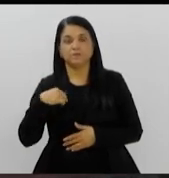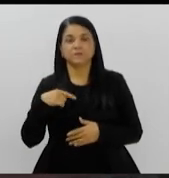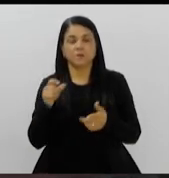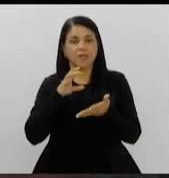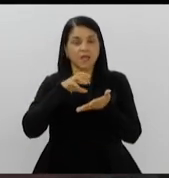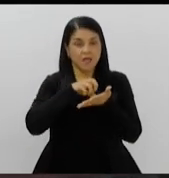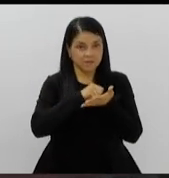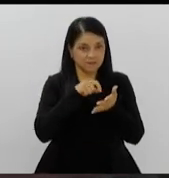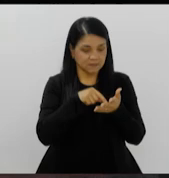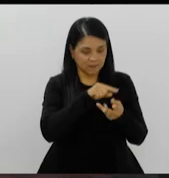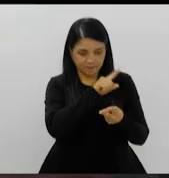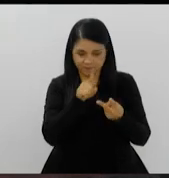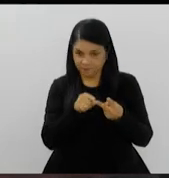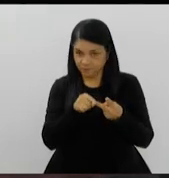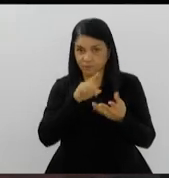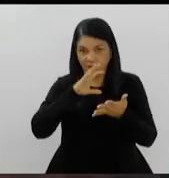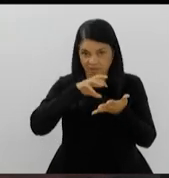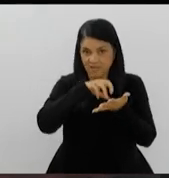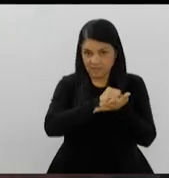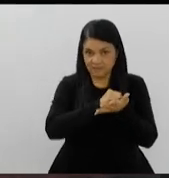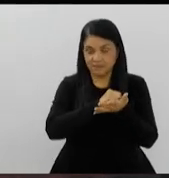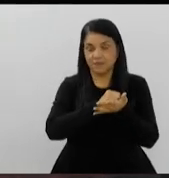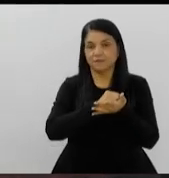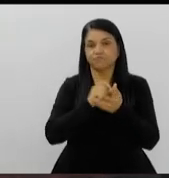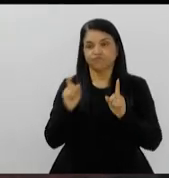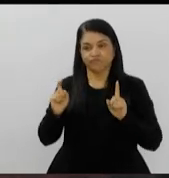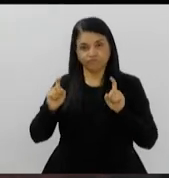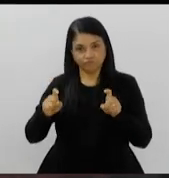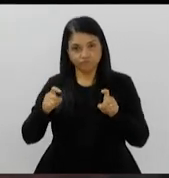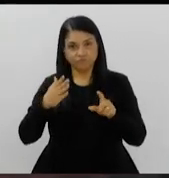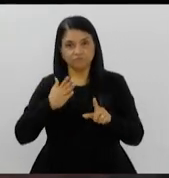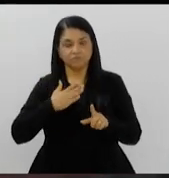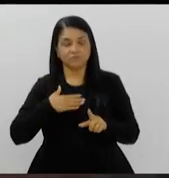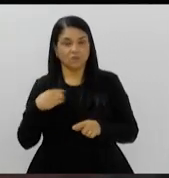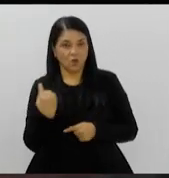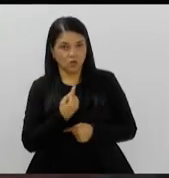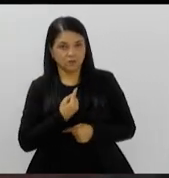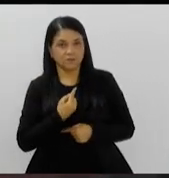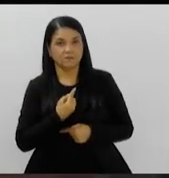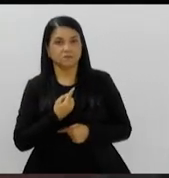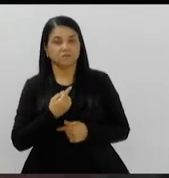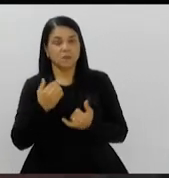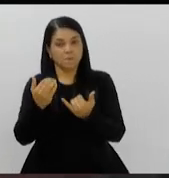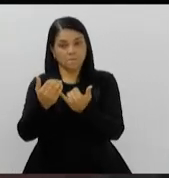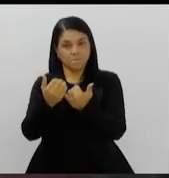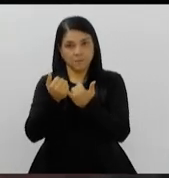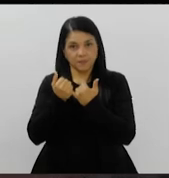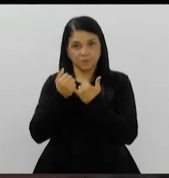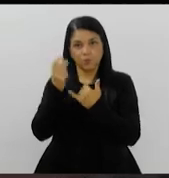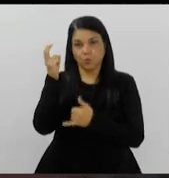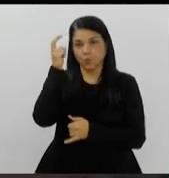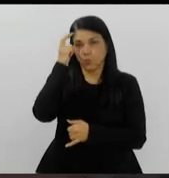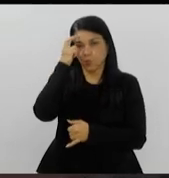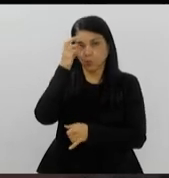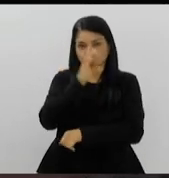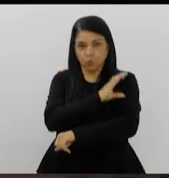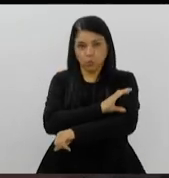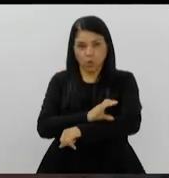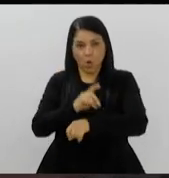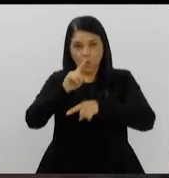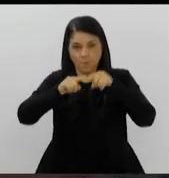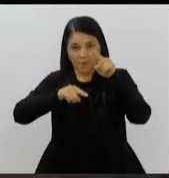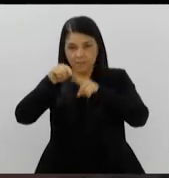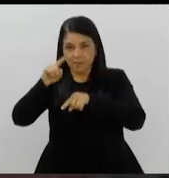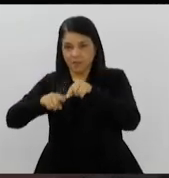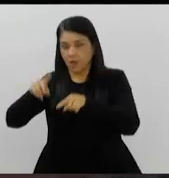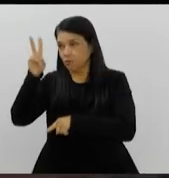mandato, nós já protocolamos, para transformar em patrimônio cultural, imaterial,